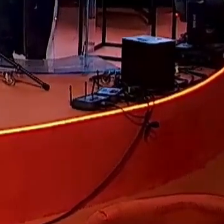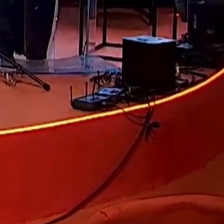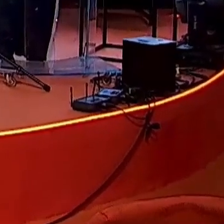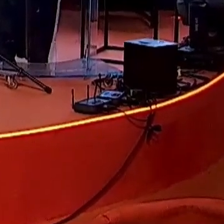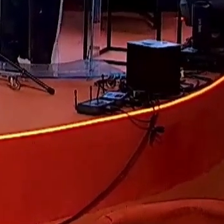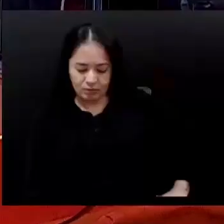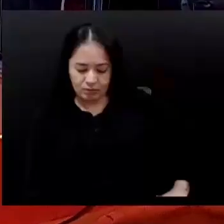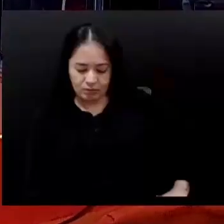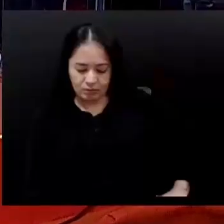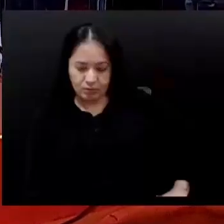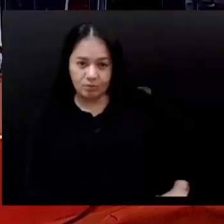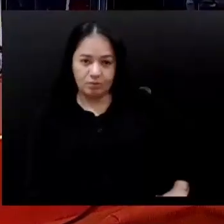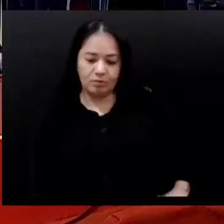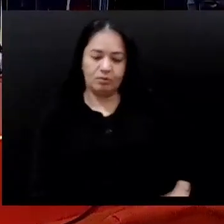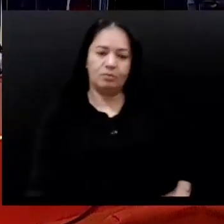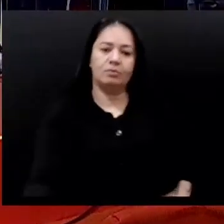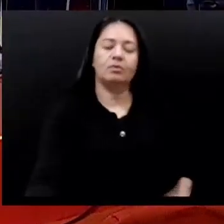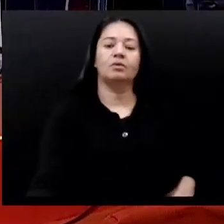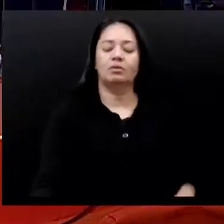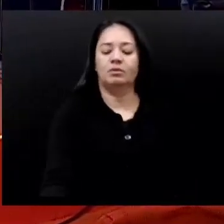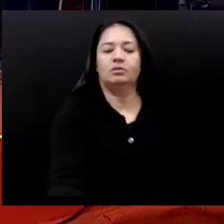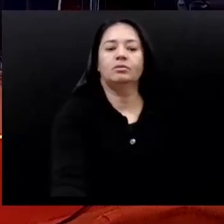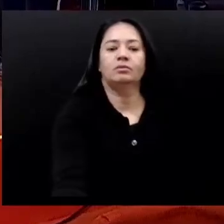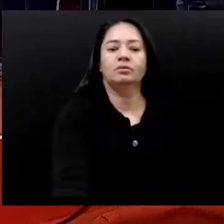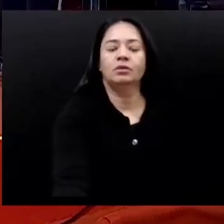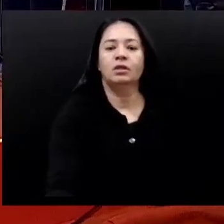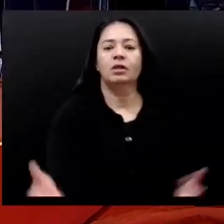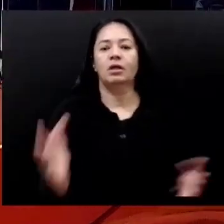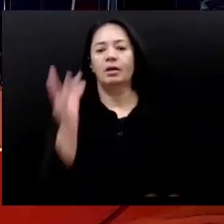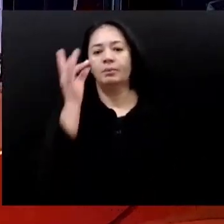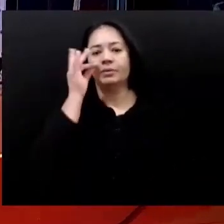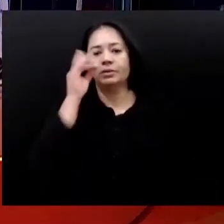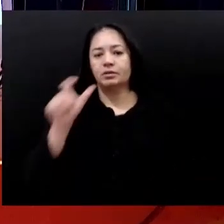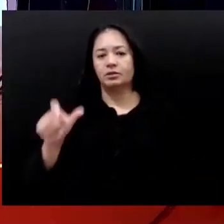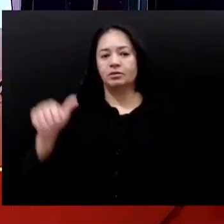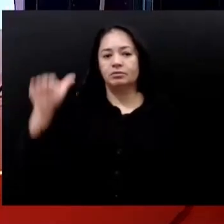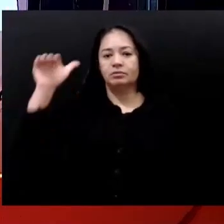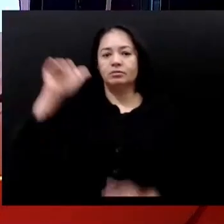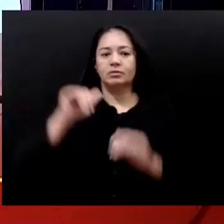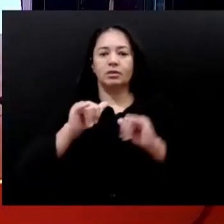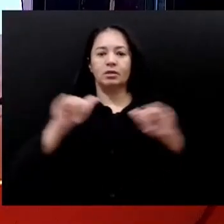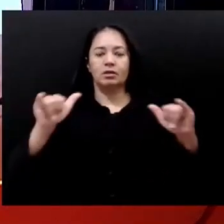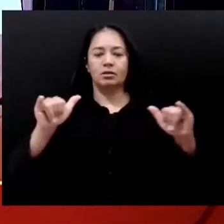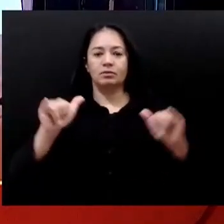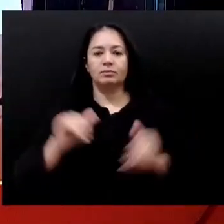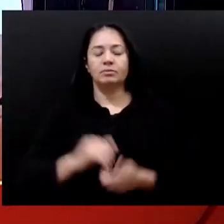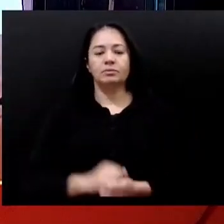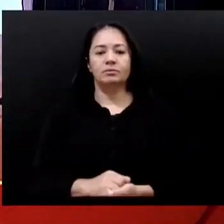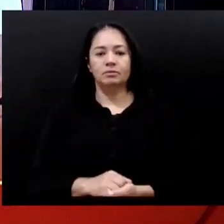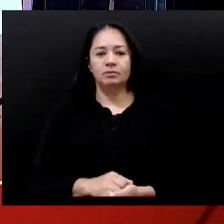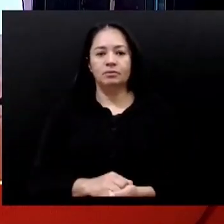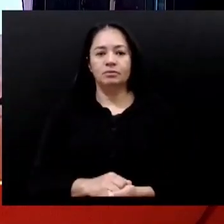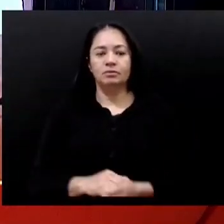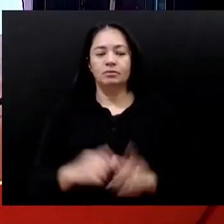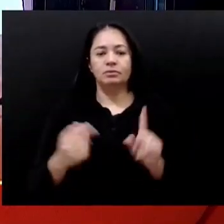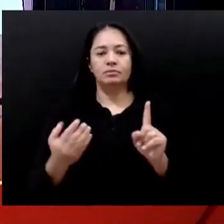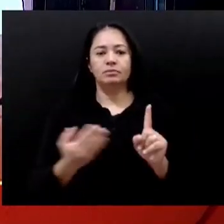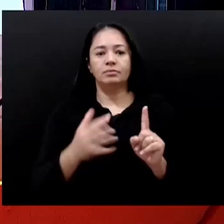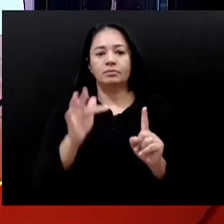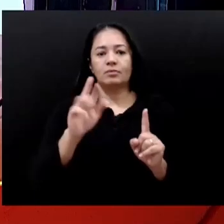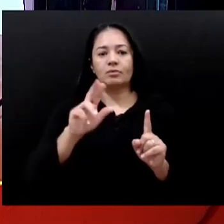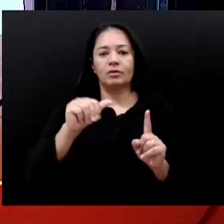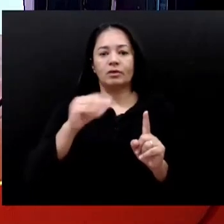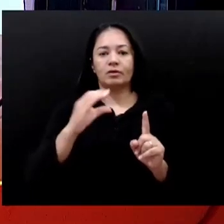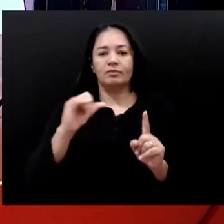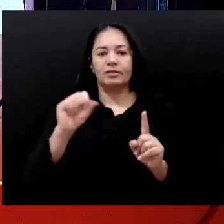Relacionamos as seguintes presenças de autoridades anunciadas a este cerimonial. Francis Flose, diretor da Faculdade de